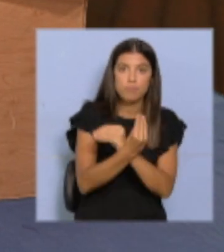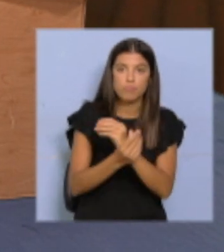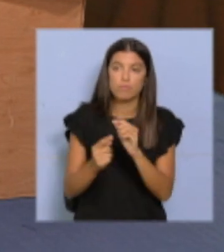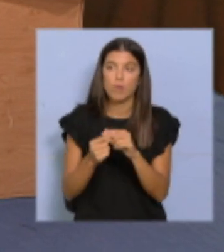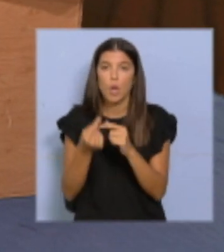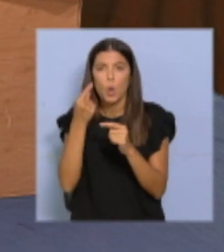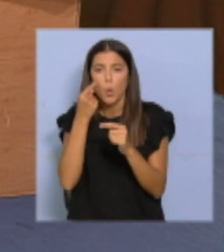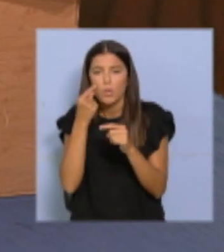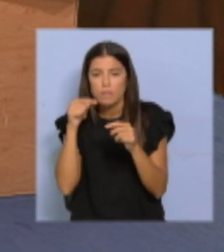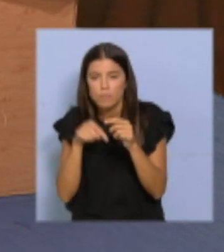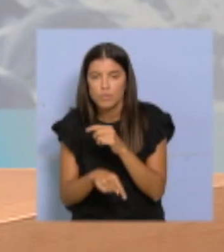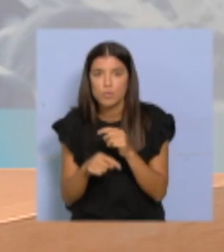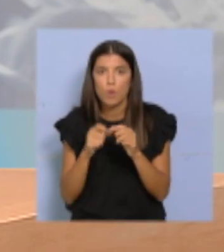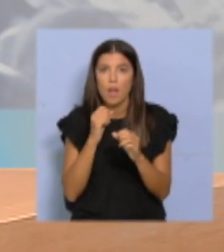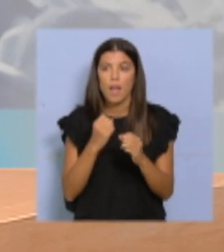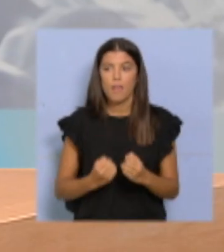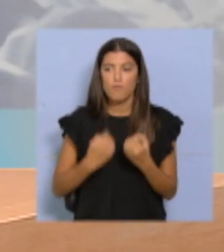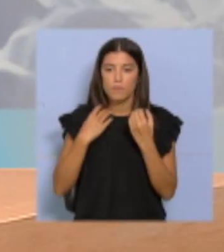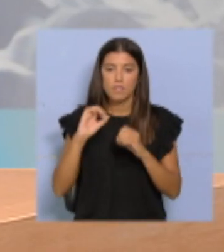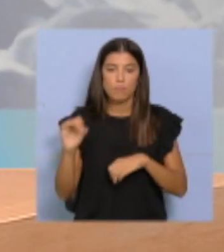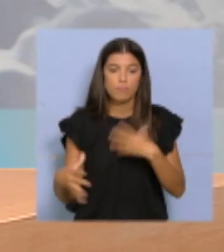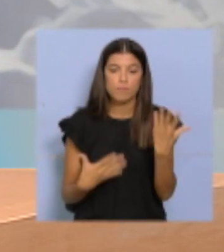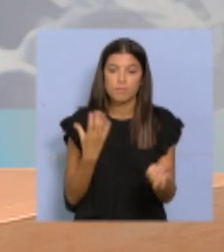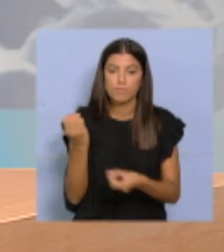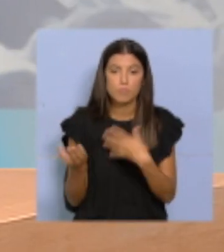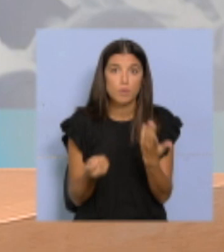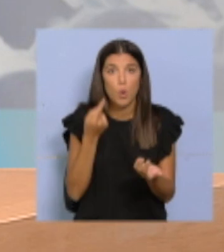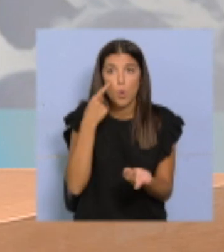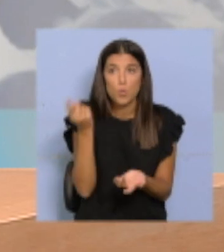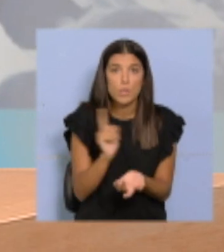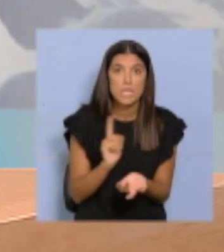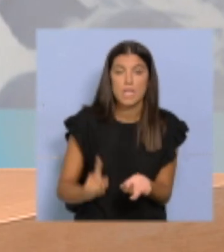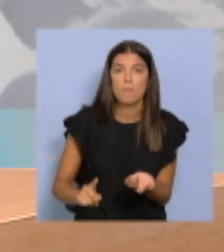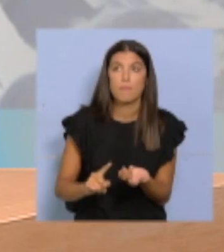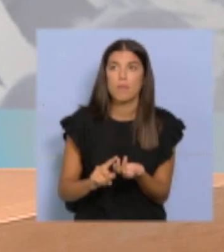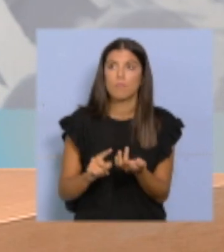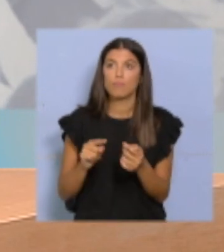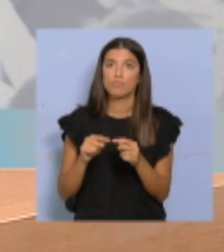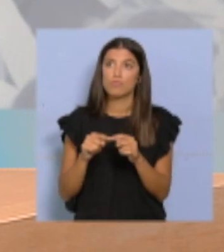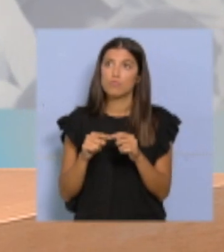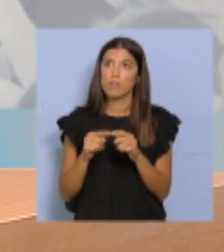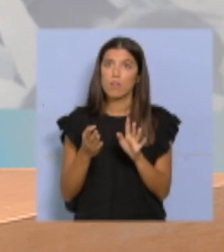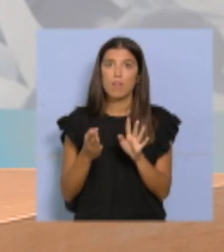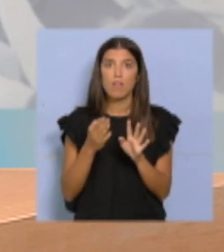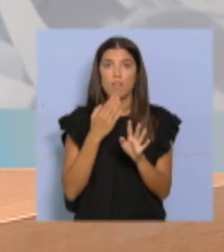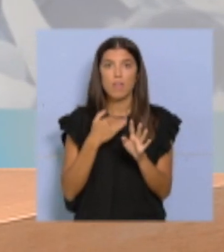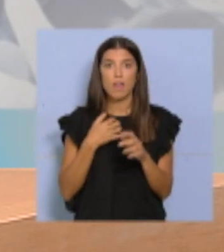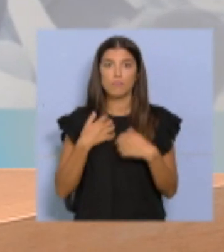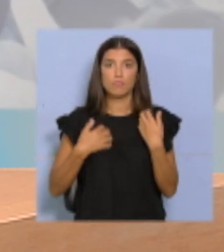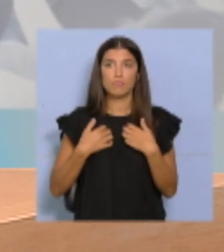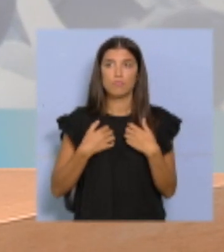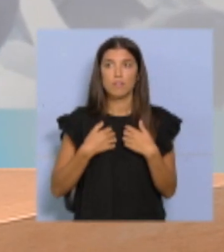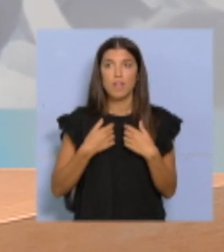os pontos de transmissão, tudo isso, de facto, às tantas, haveria que fazer pausas. Eu pessoalmente fazia